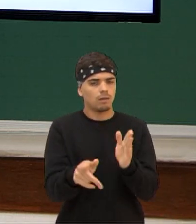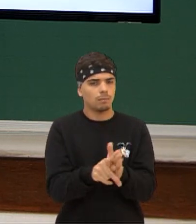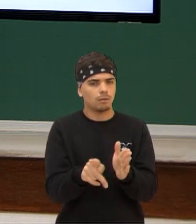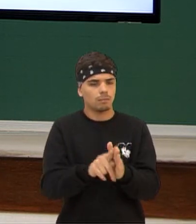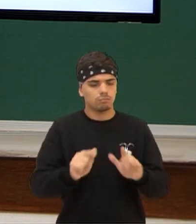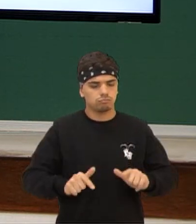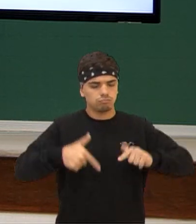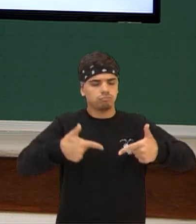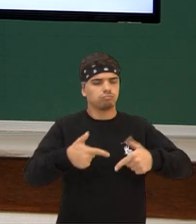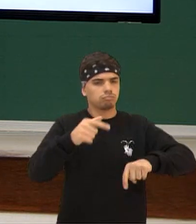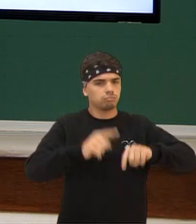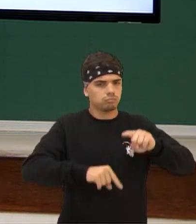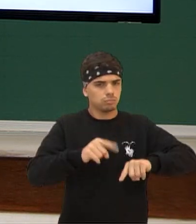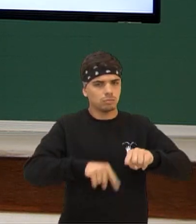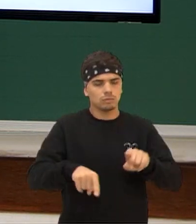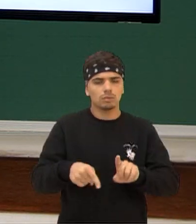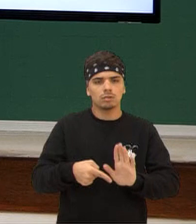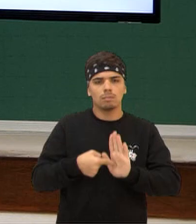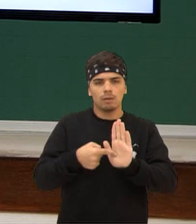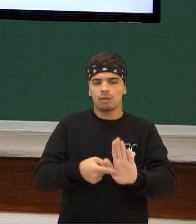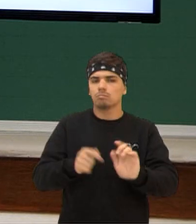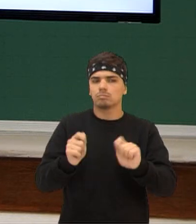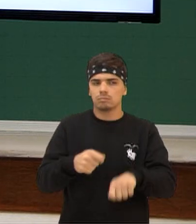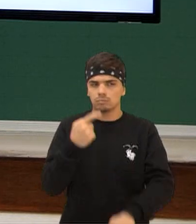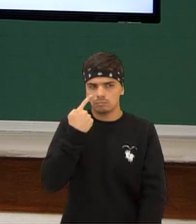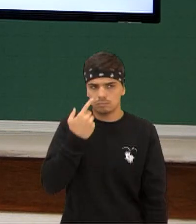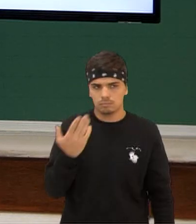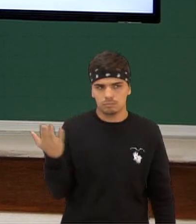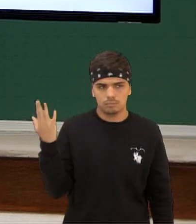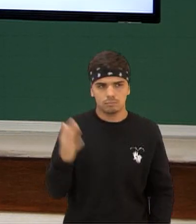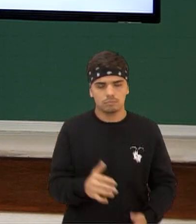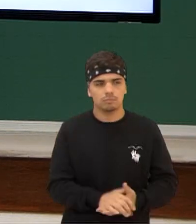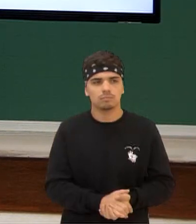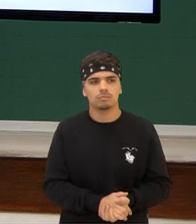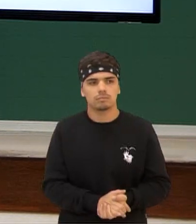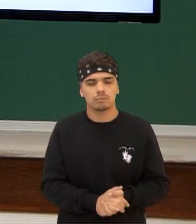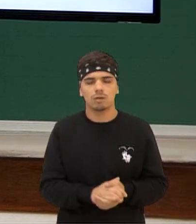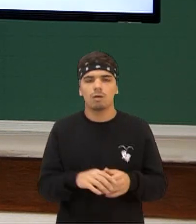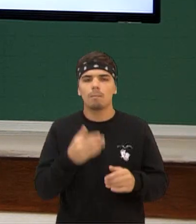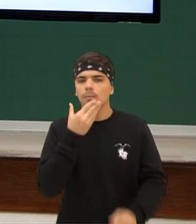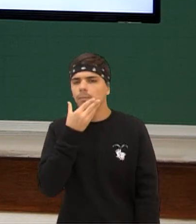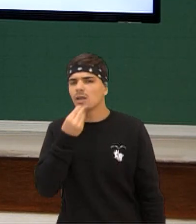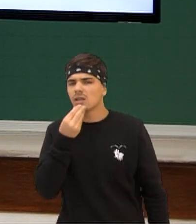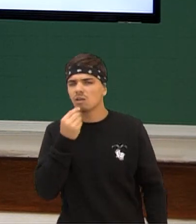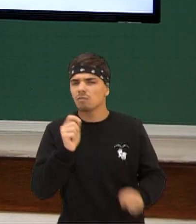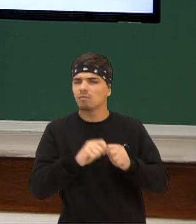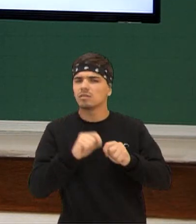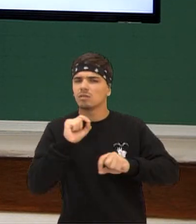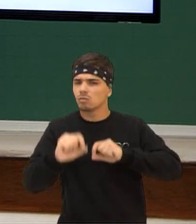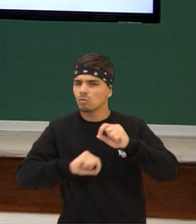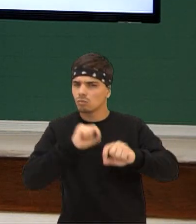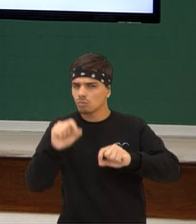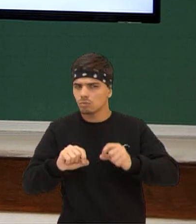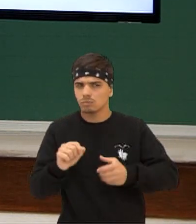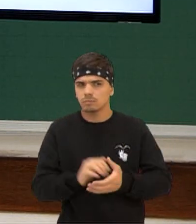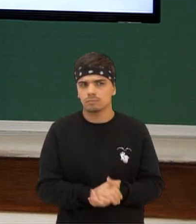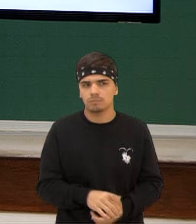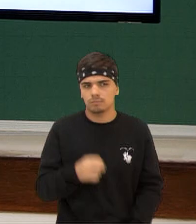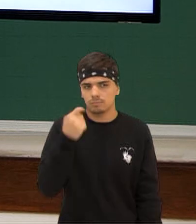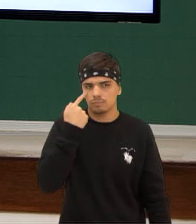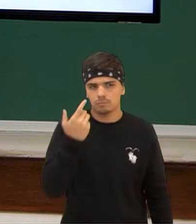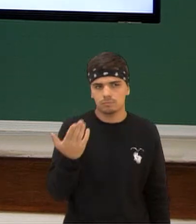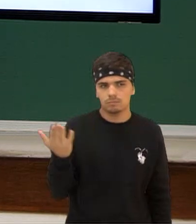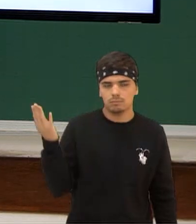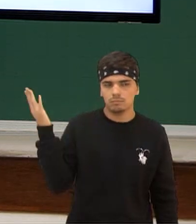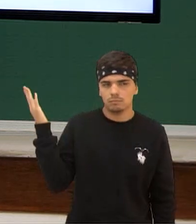habilidades ou uma permissão informal então a linha que o menino estava fazendo mesmo ele he